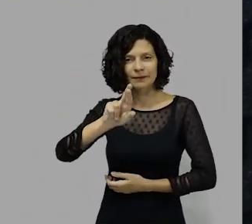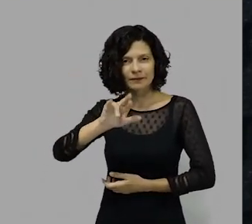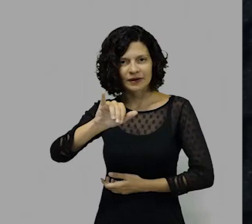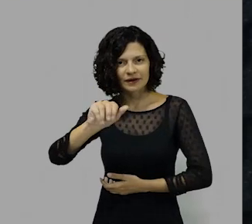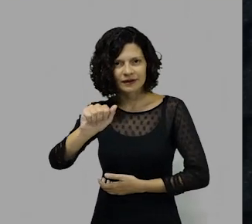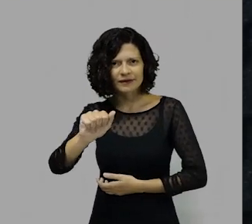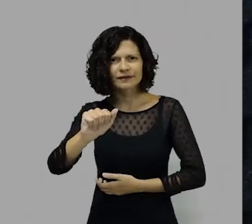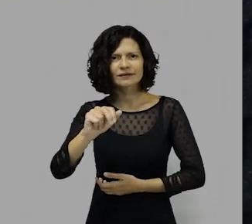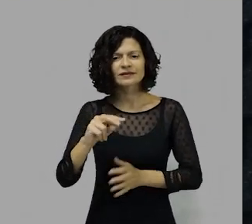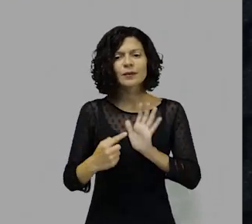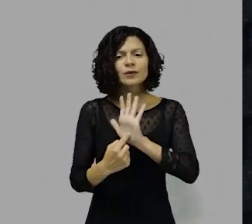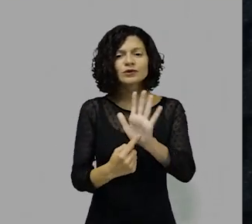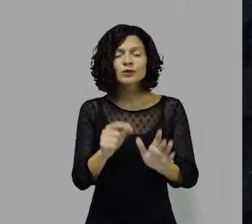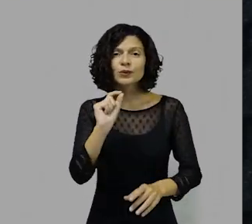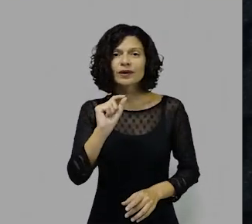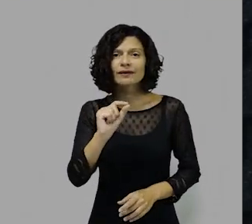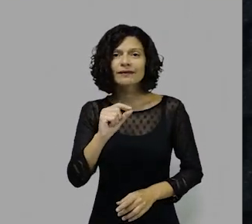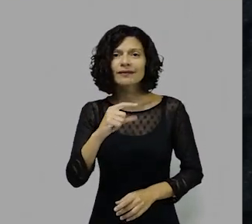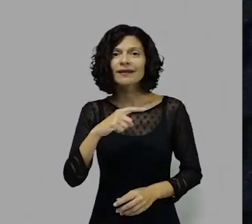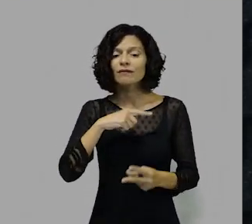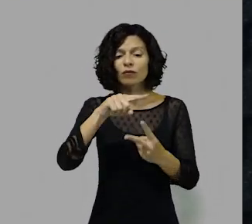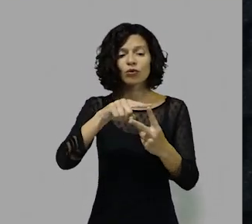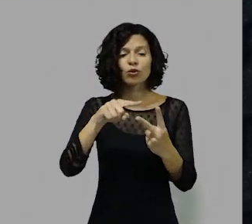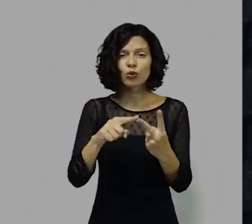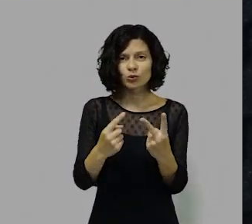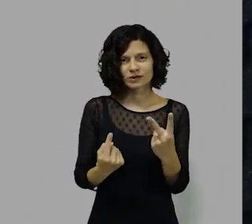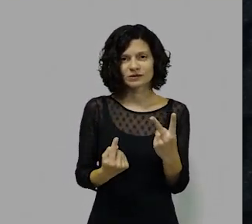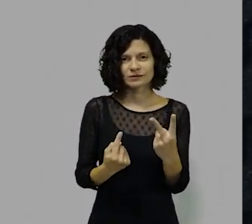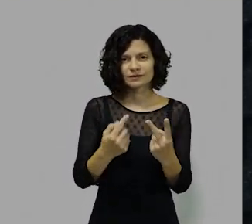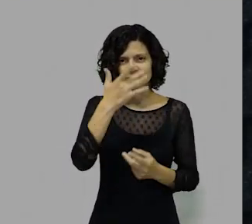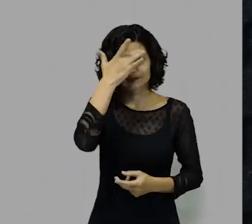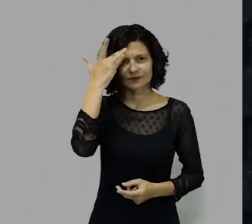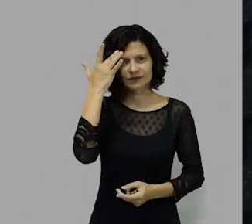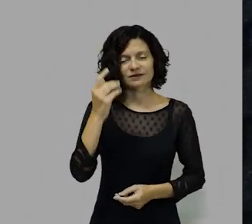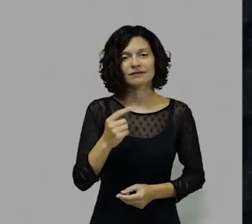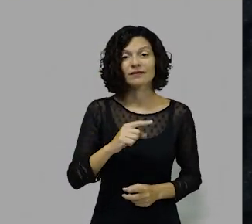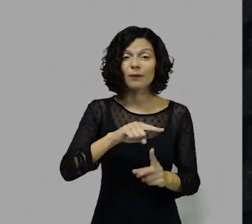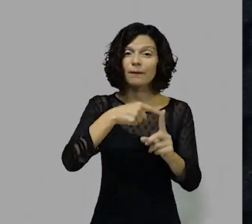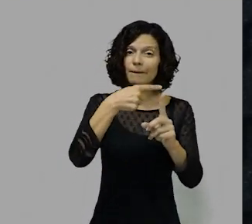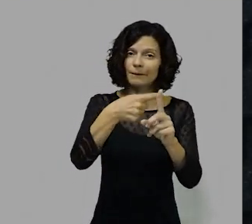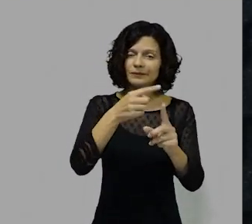por isso que você usa o e. Also significa também.